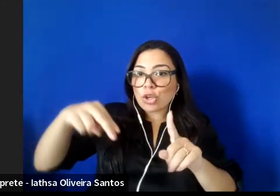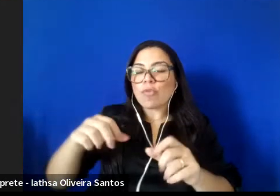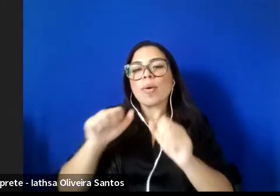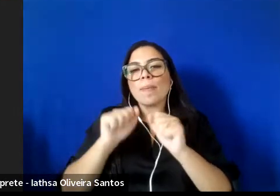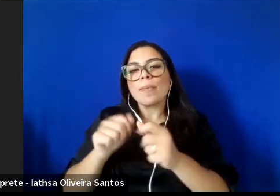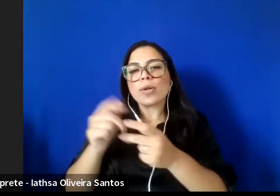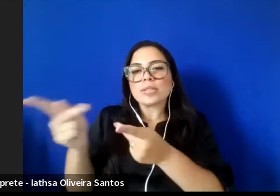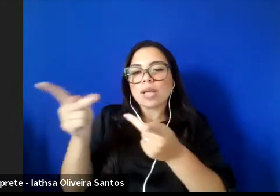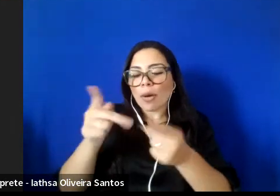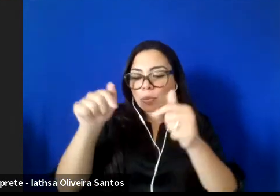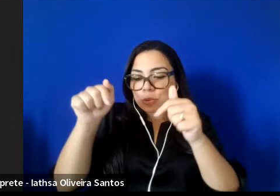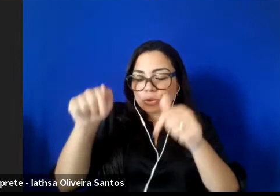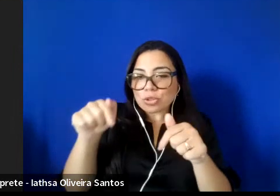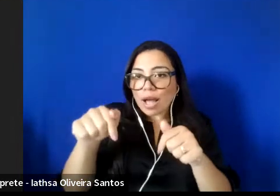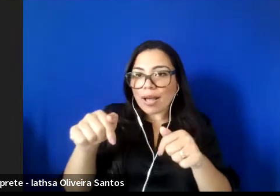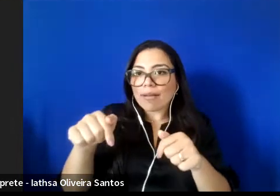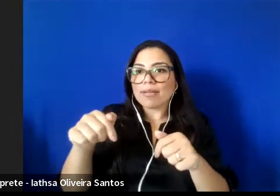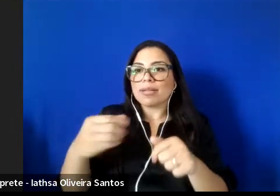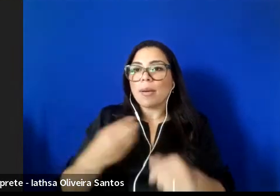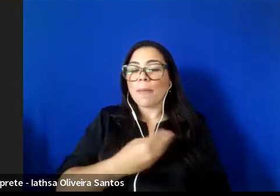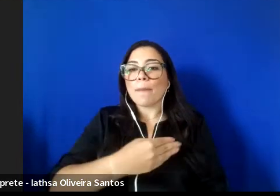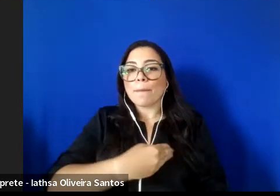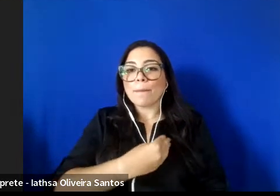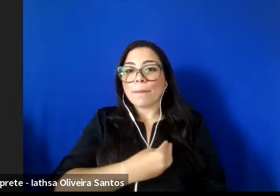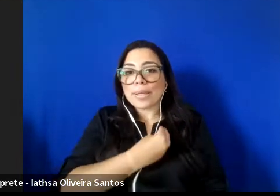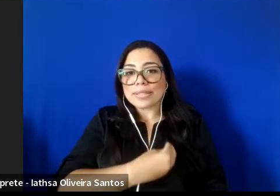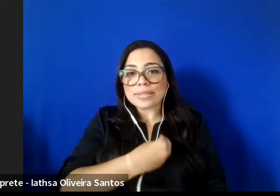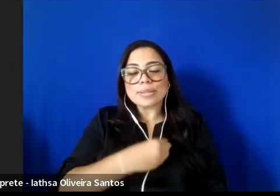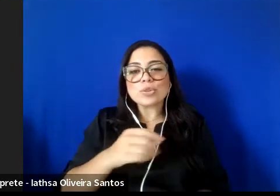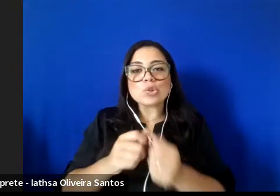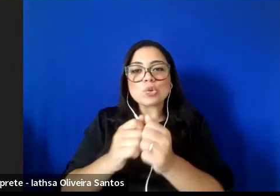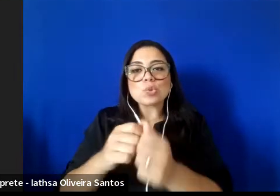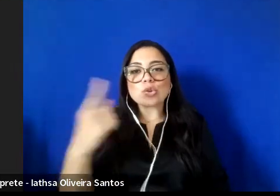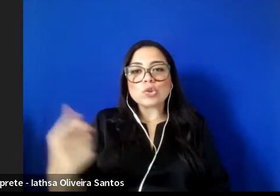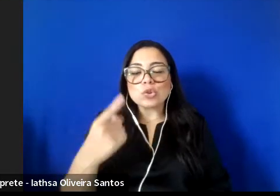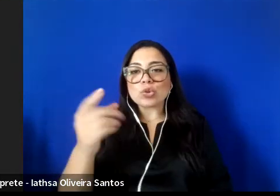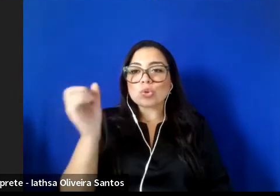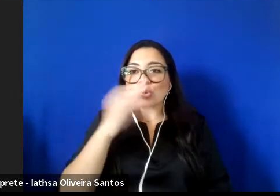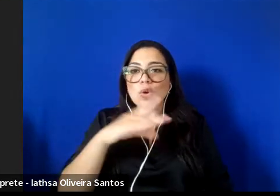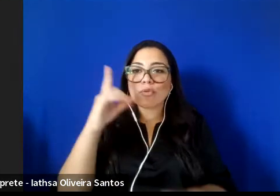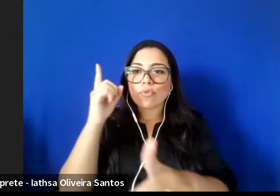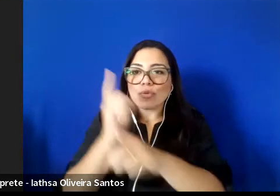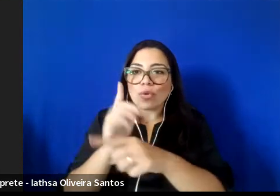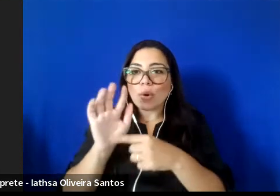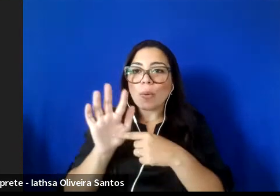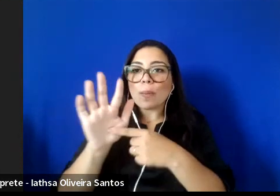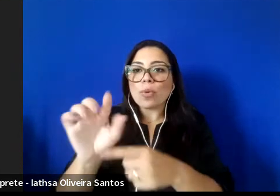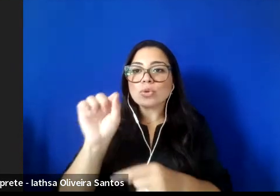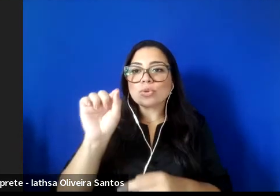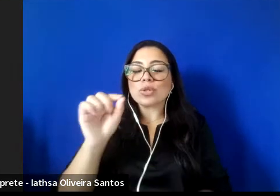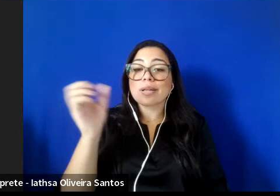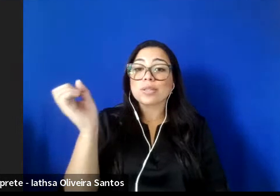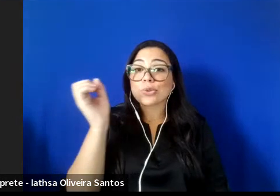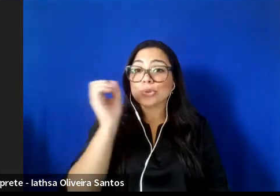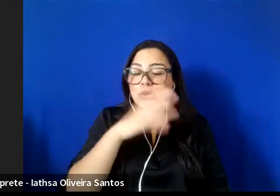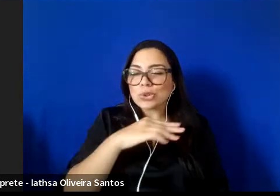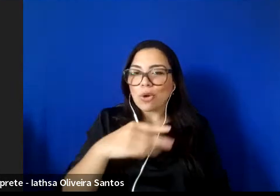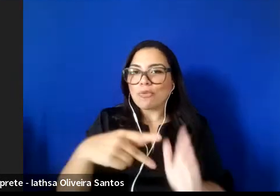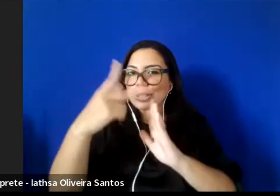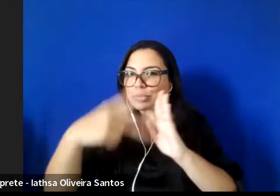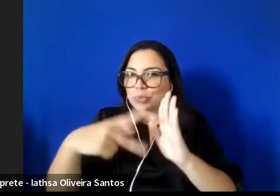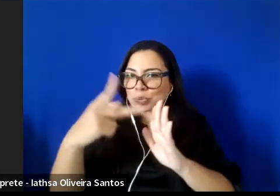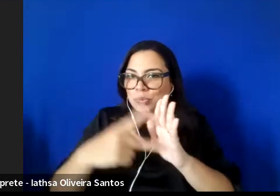tê-lo aqui presencialmente para o nosso novo encontro, quando serão apresentadas as novas propostas